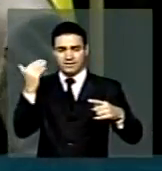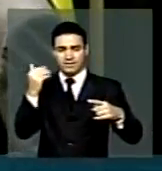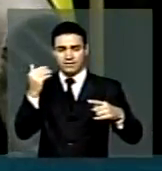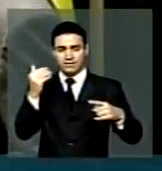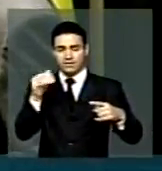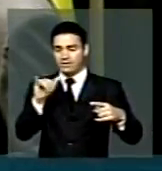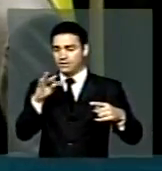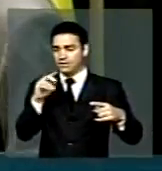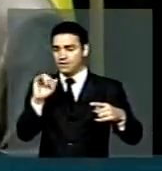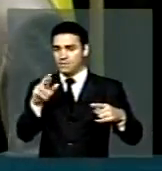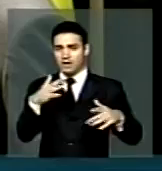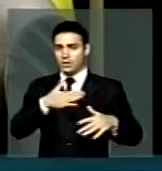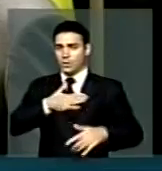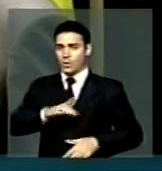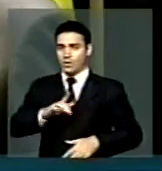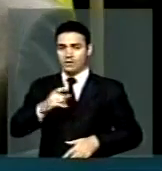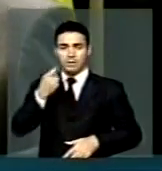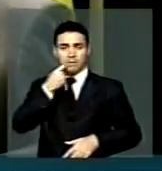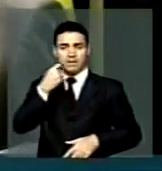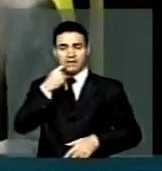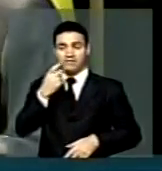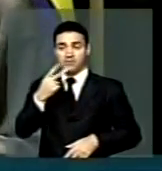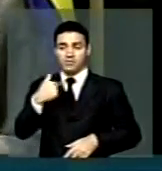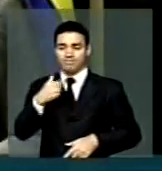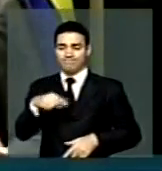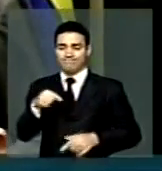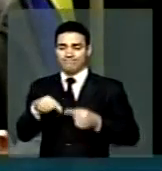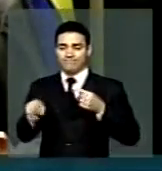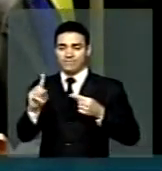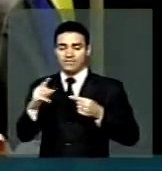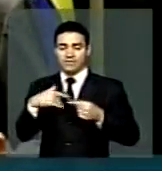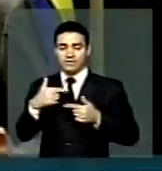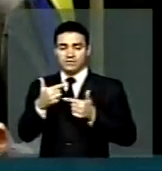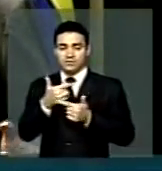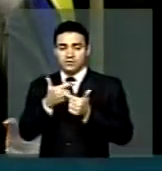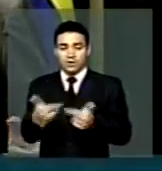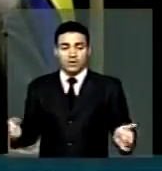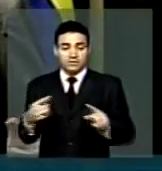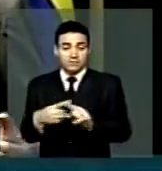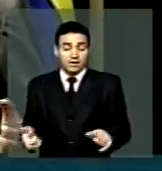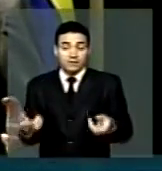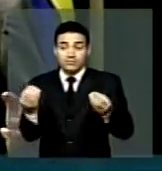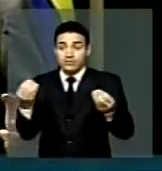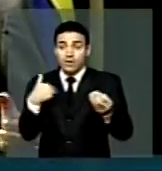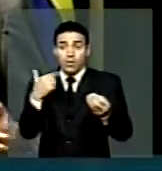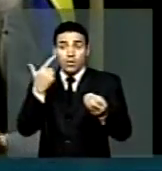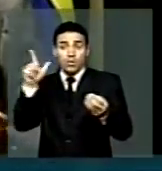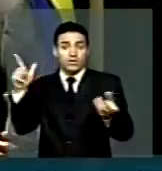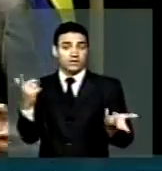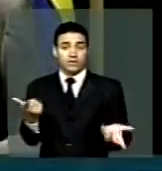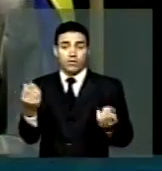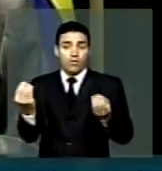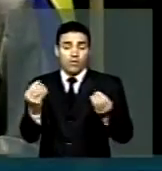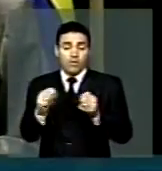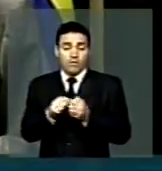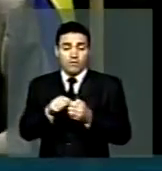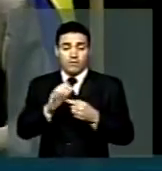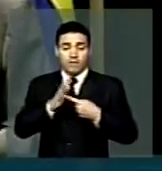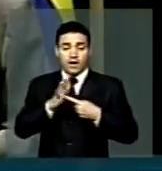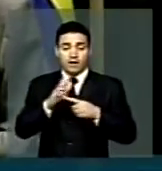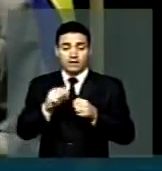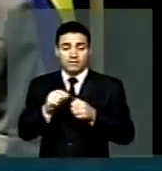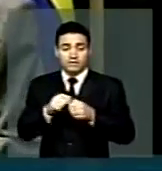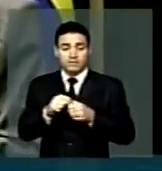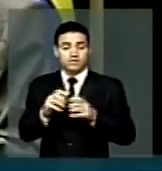não gostava de peixe, porque acreditava que não dava sorte, e não obstante nós não tínhamos outras formas de fazer a nova moeda,